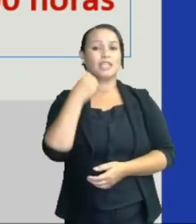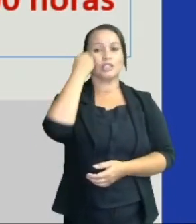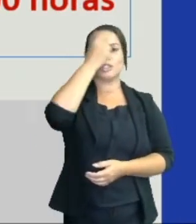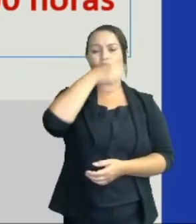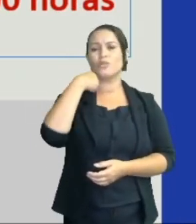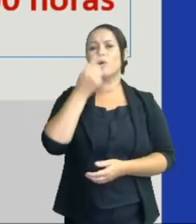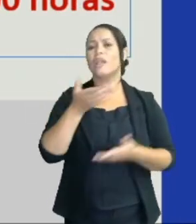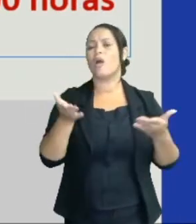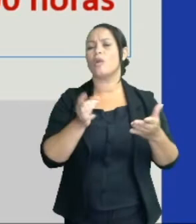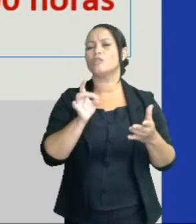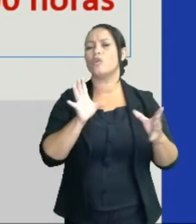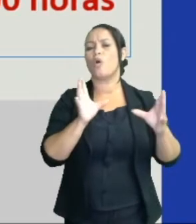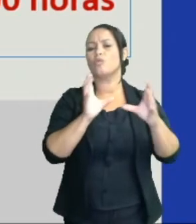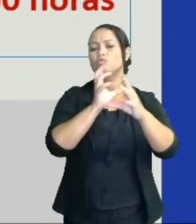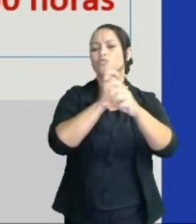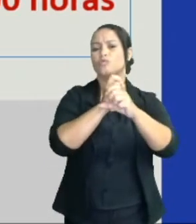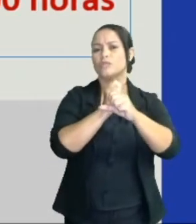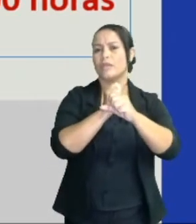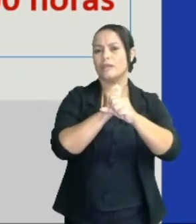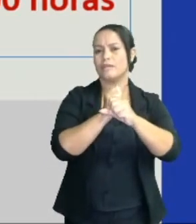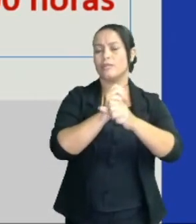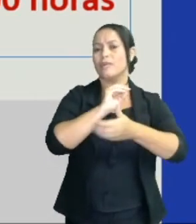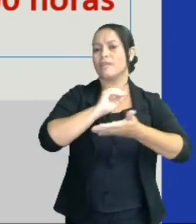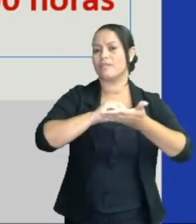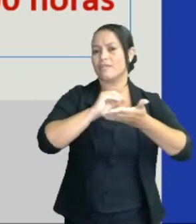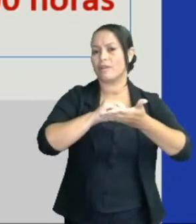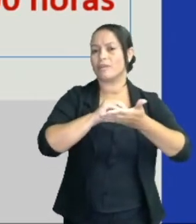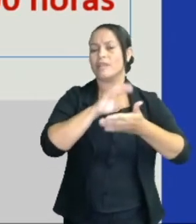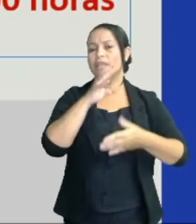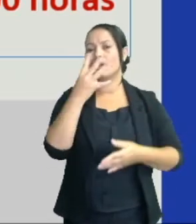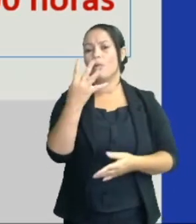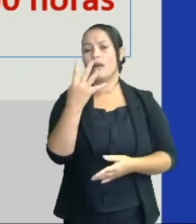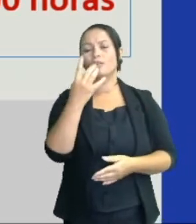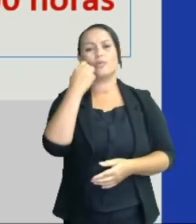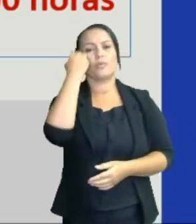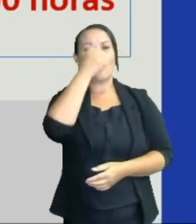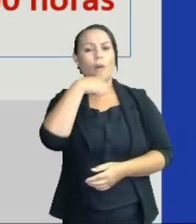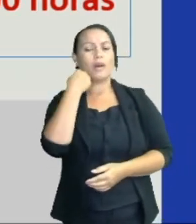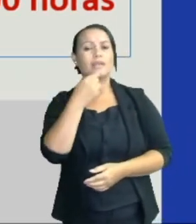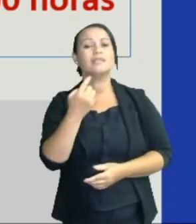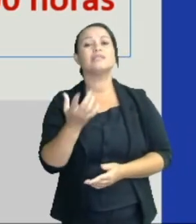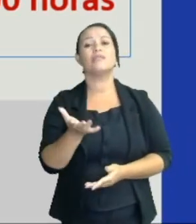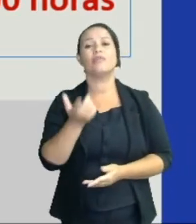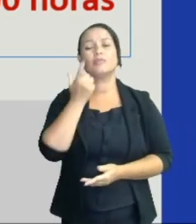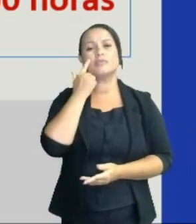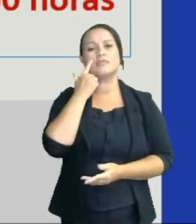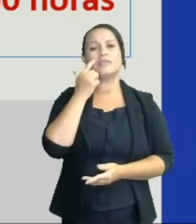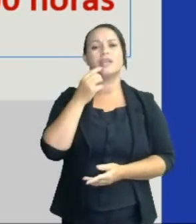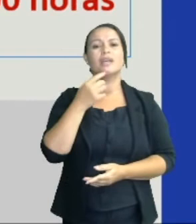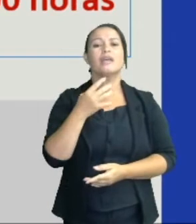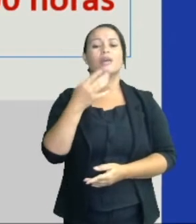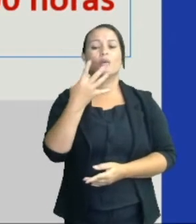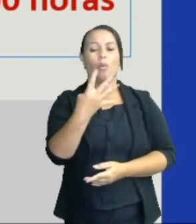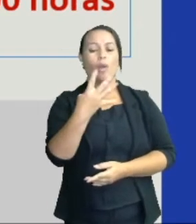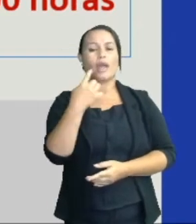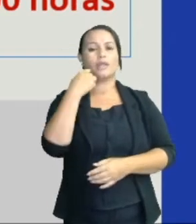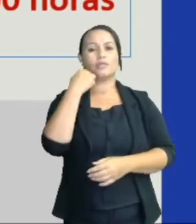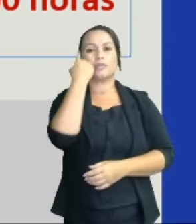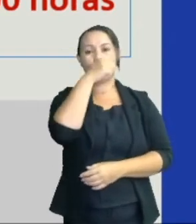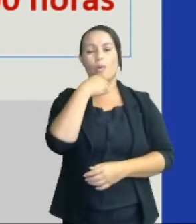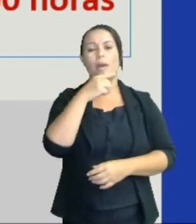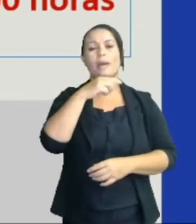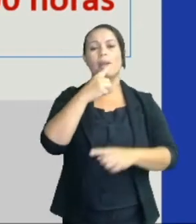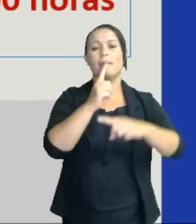E agora é só juntar com as horas restantes, que é 4 horas. Então, 4 horas